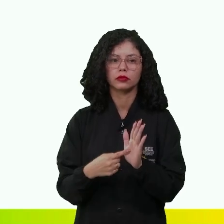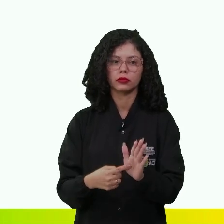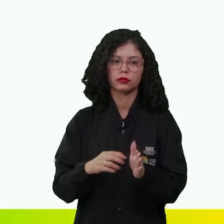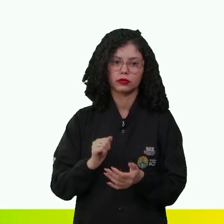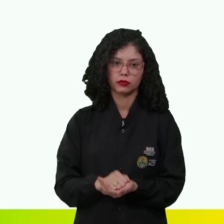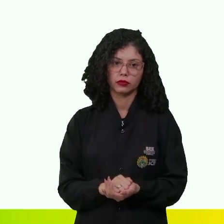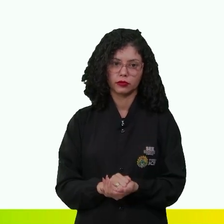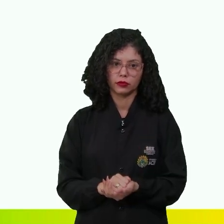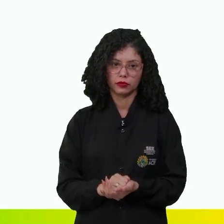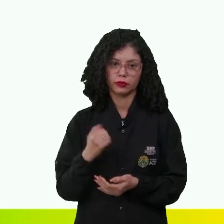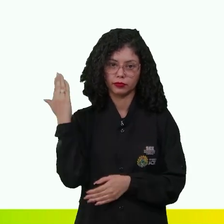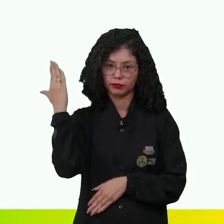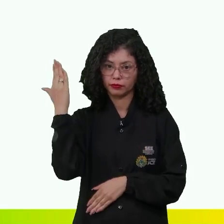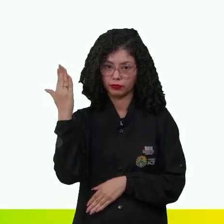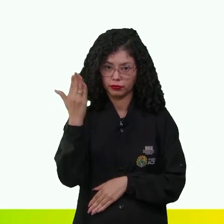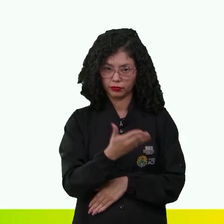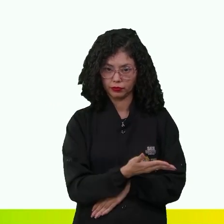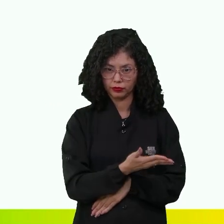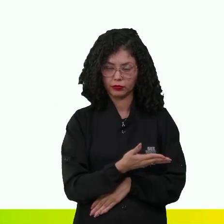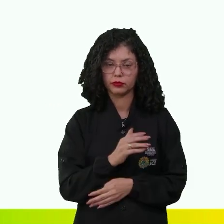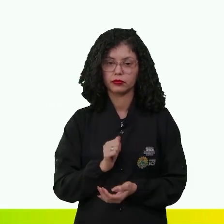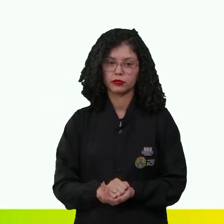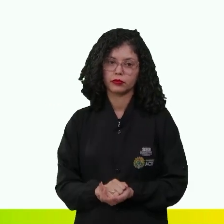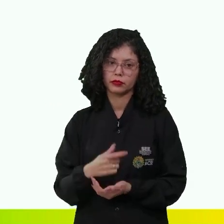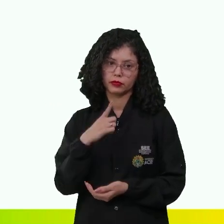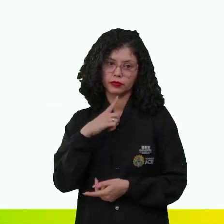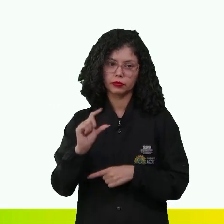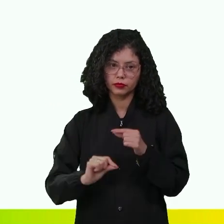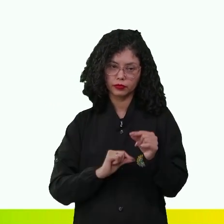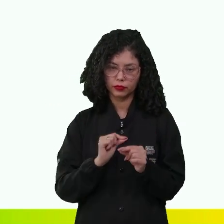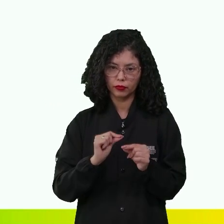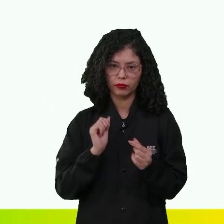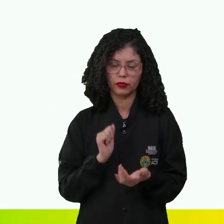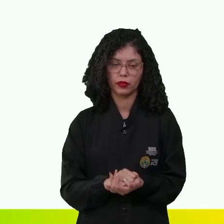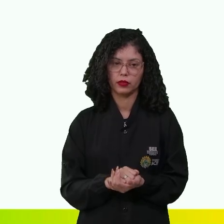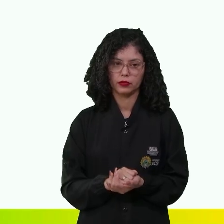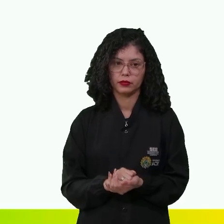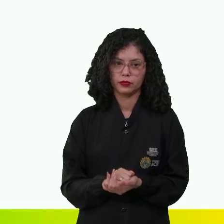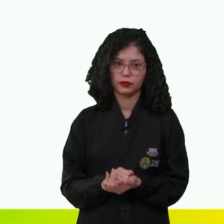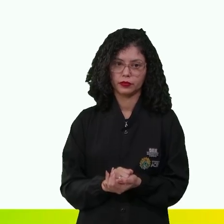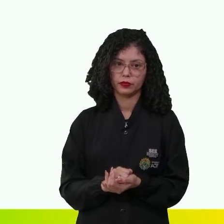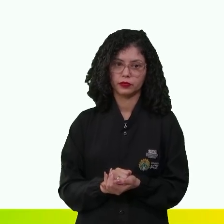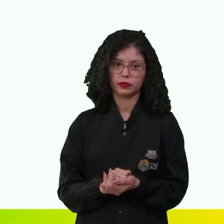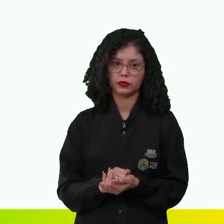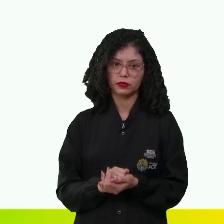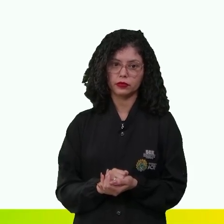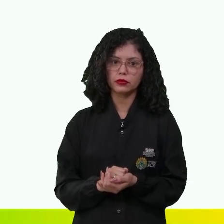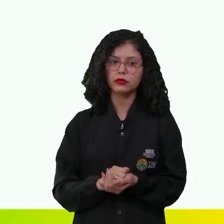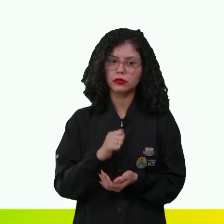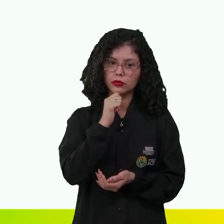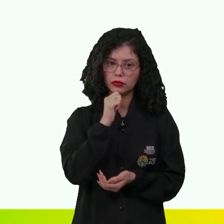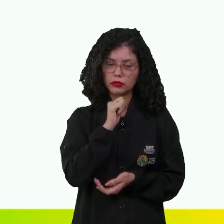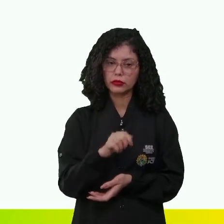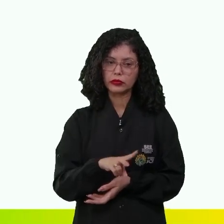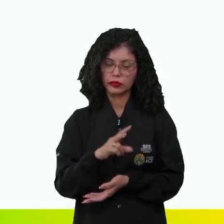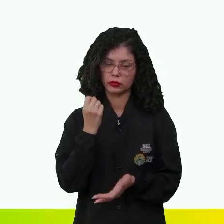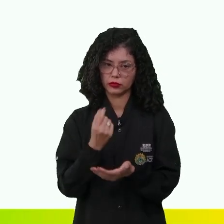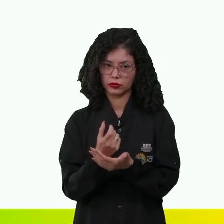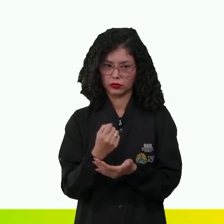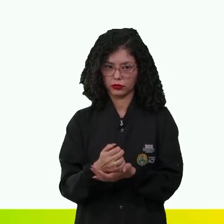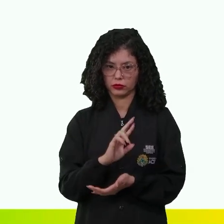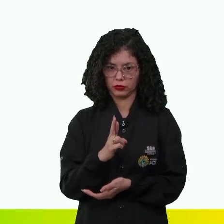gráfico formando uma reta. Então, temos aqui no eixo vertical, valor a pagar em